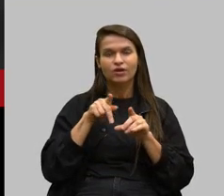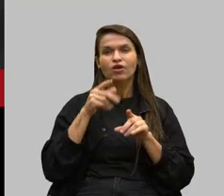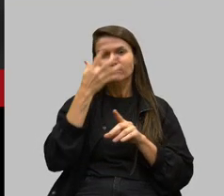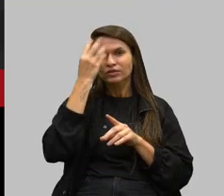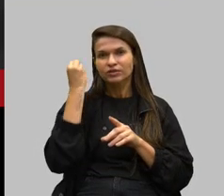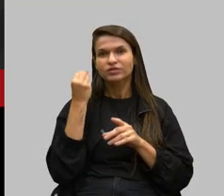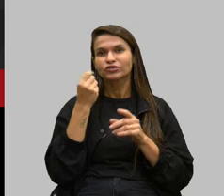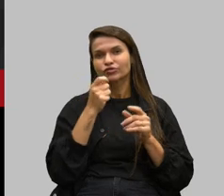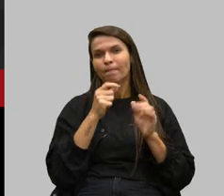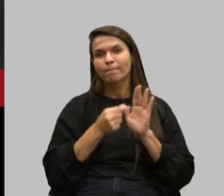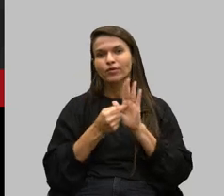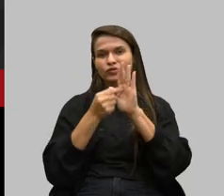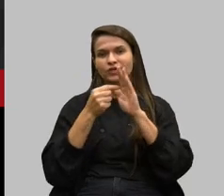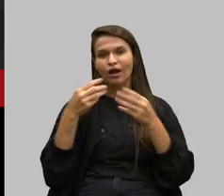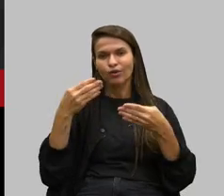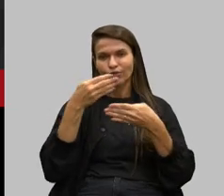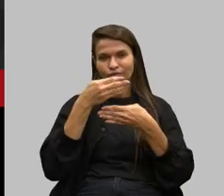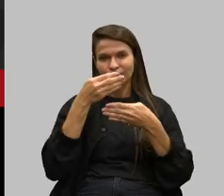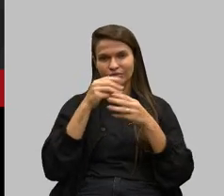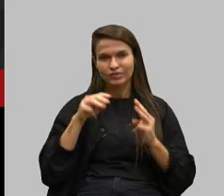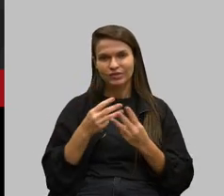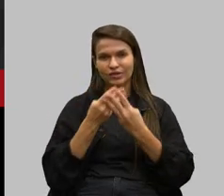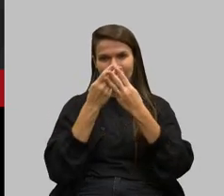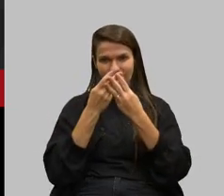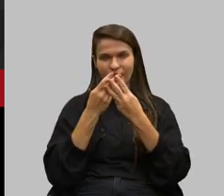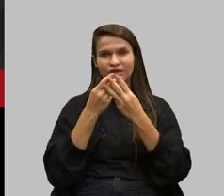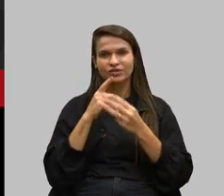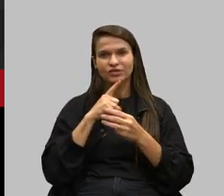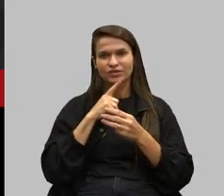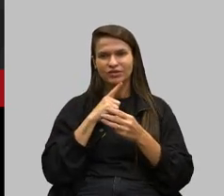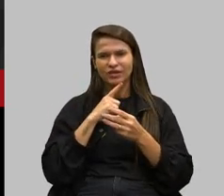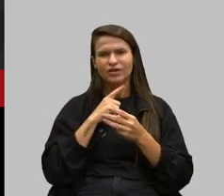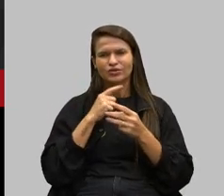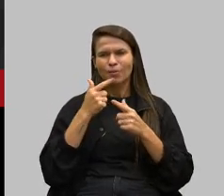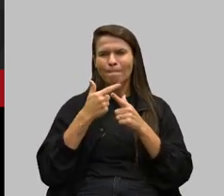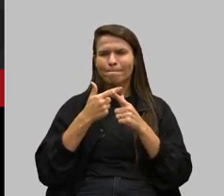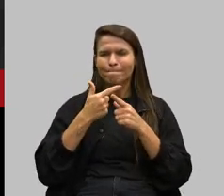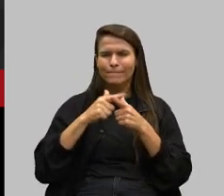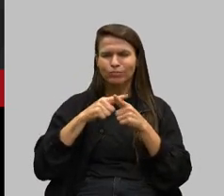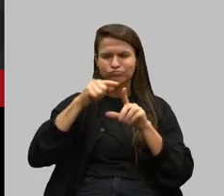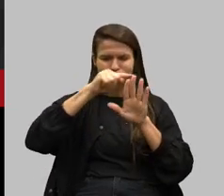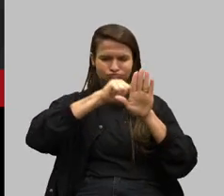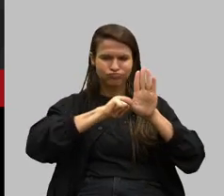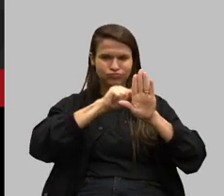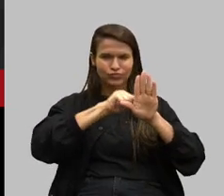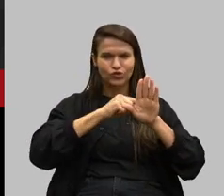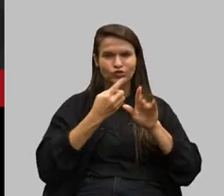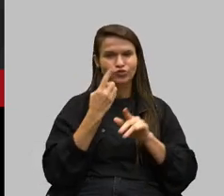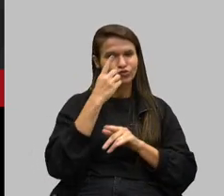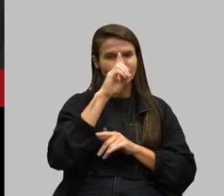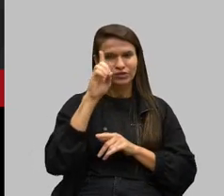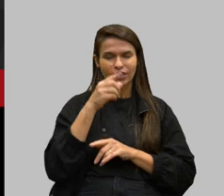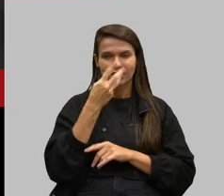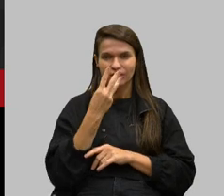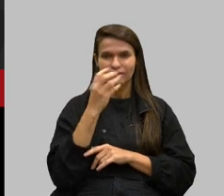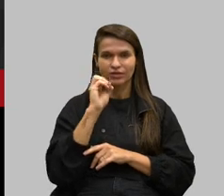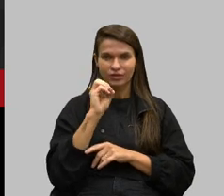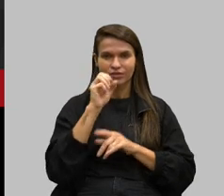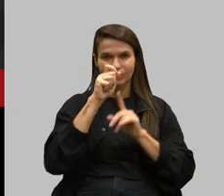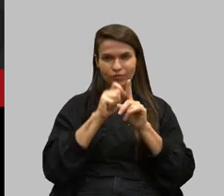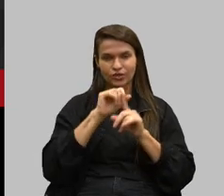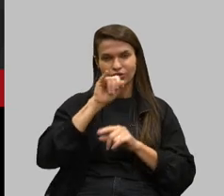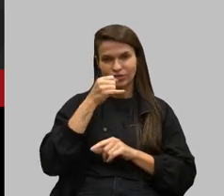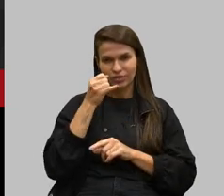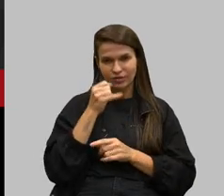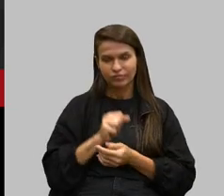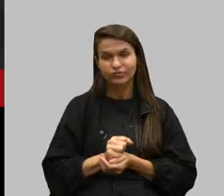o slide mas tá ali eh trofia muscular espinhal Skid e Gama desde o dia 30 de janeiro e aá